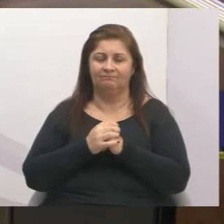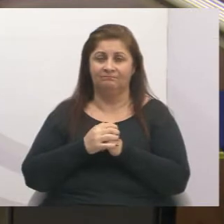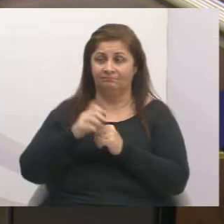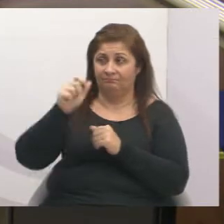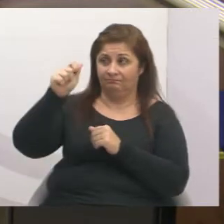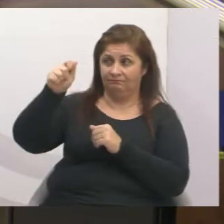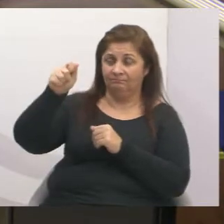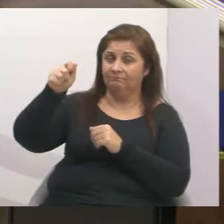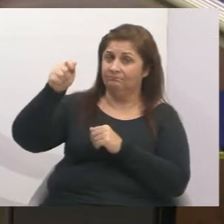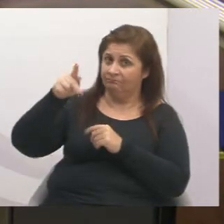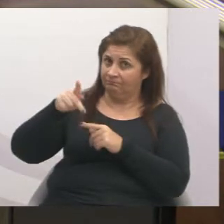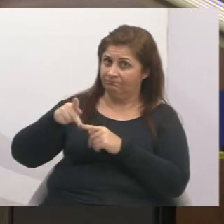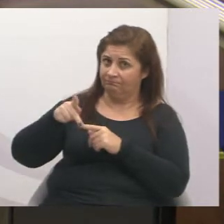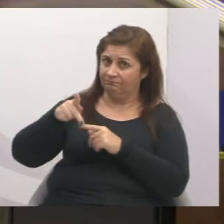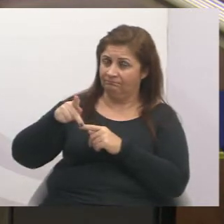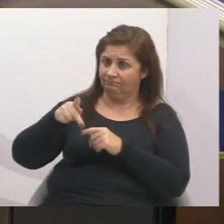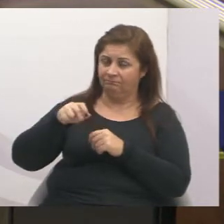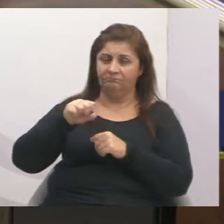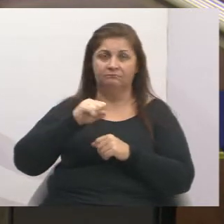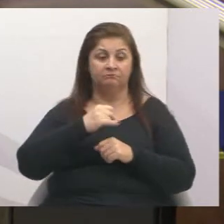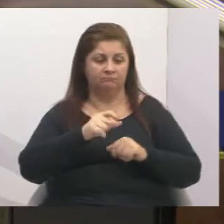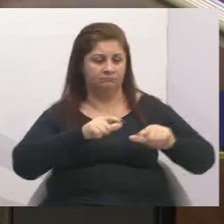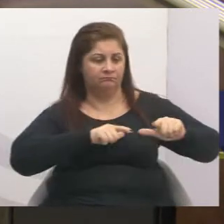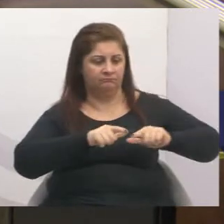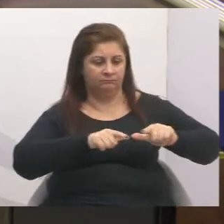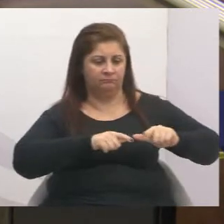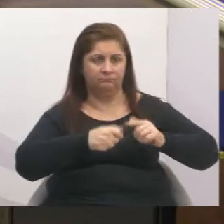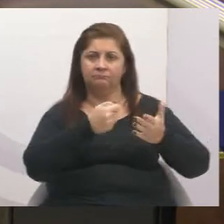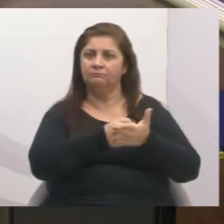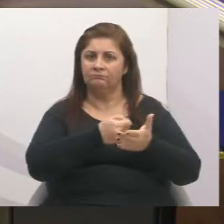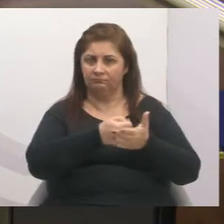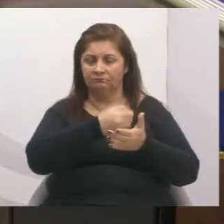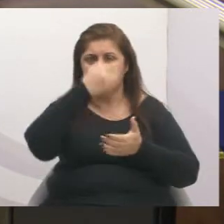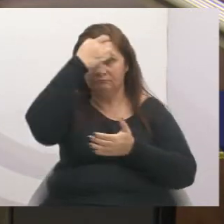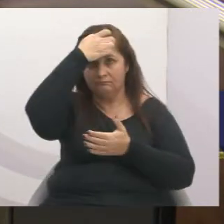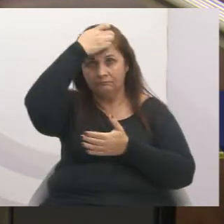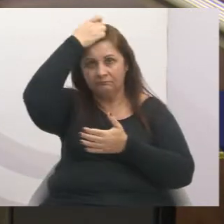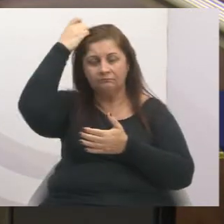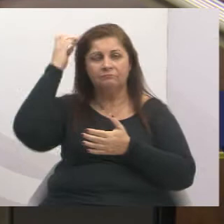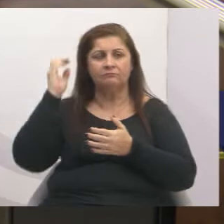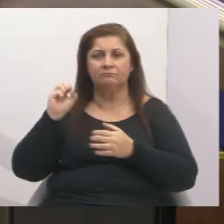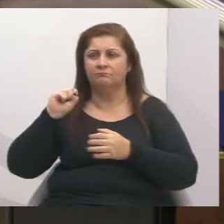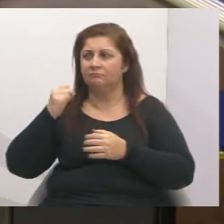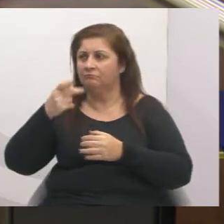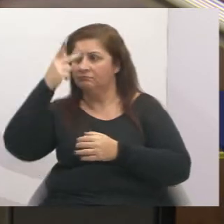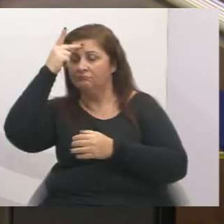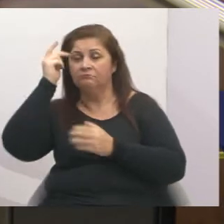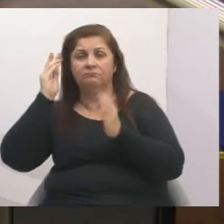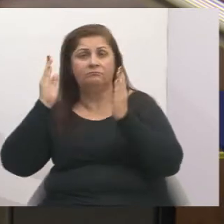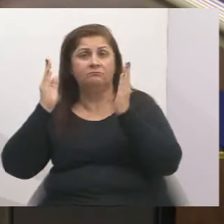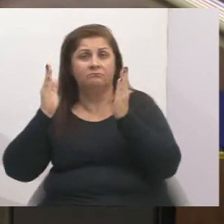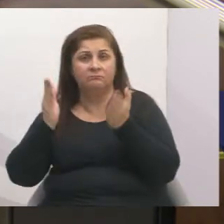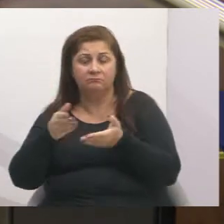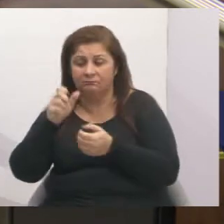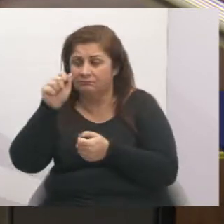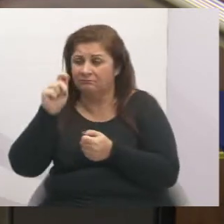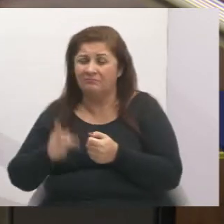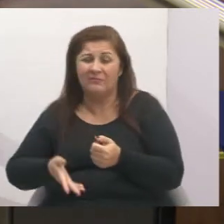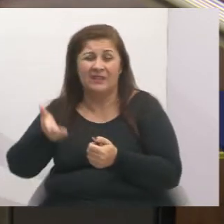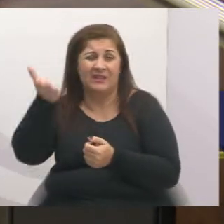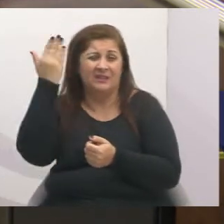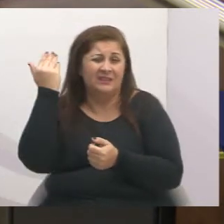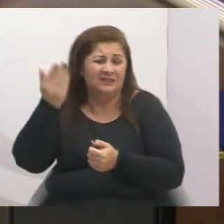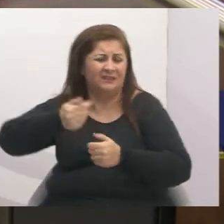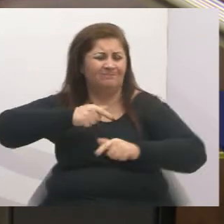Previdência, quem está na ativa, tem que bancar aqueles que deram sangue, que se sacrificaram,